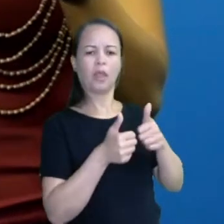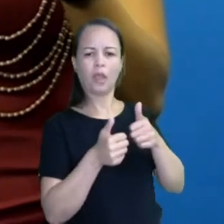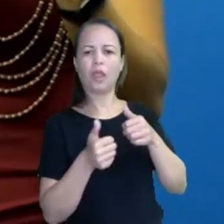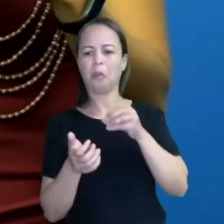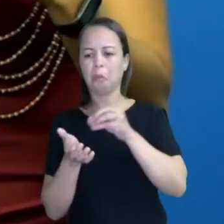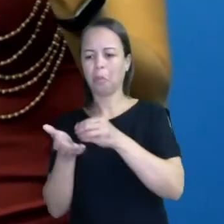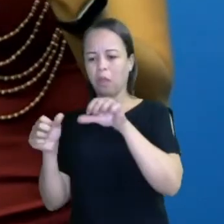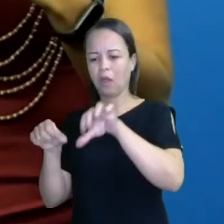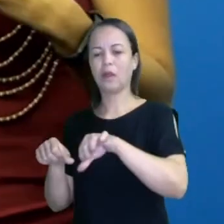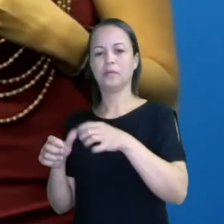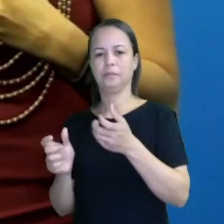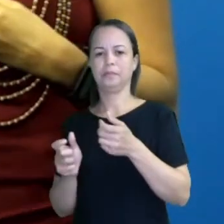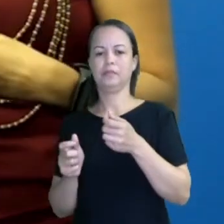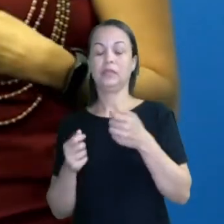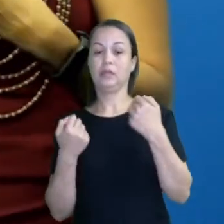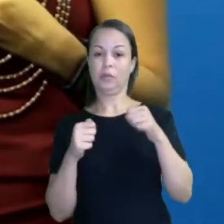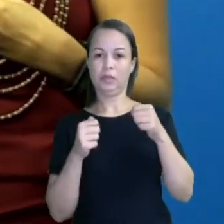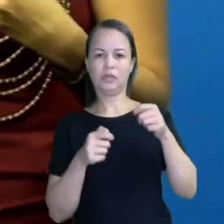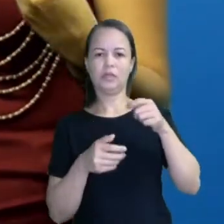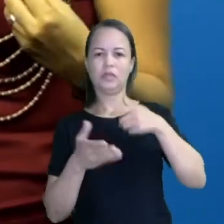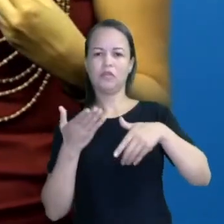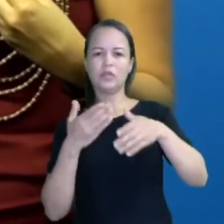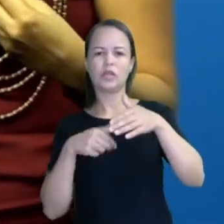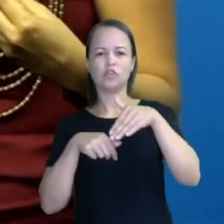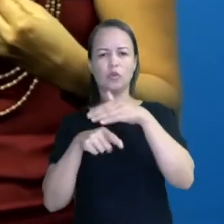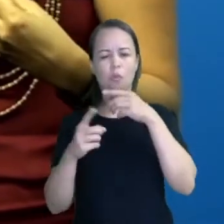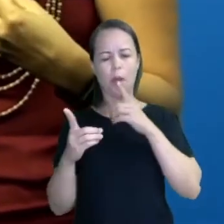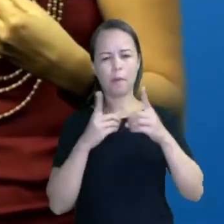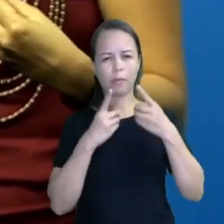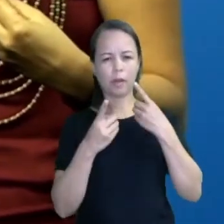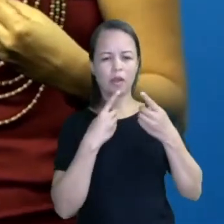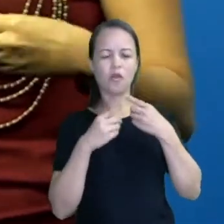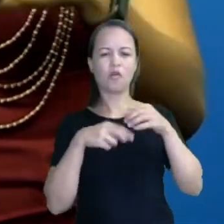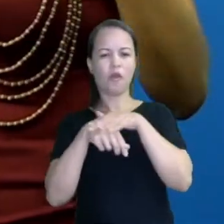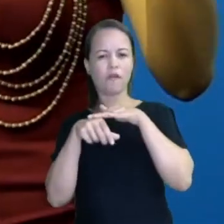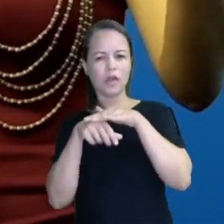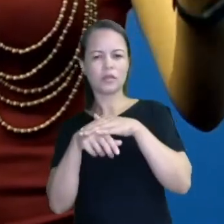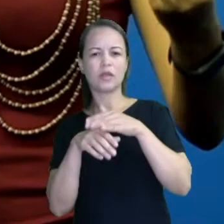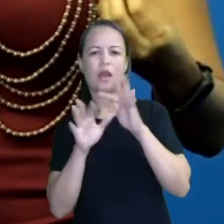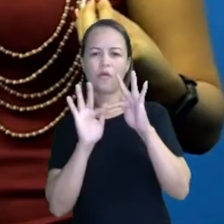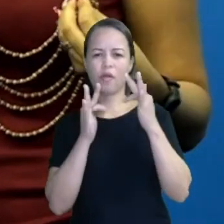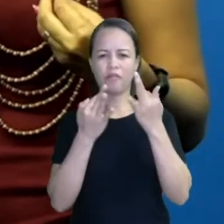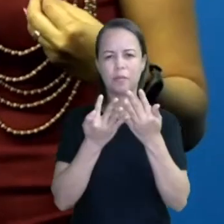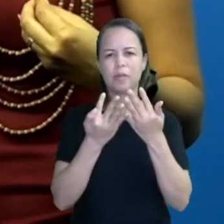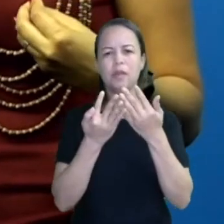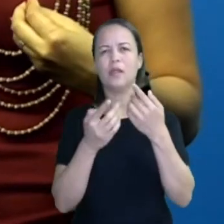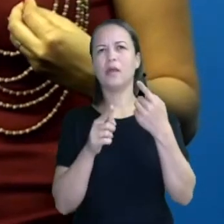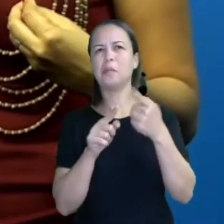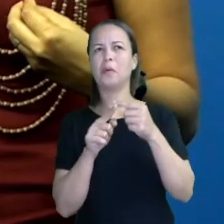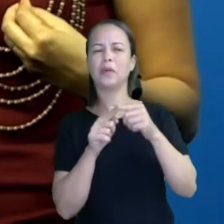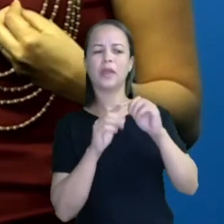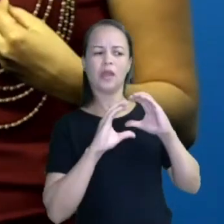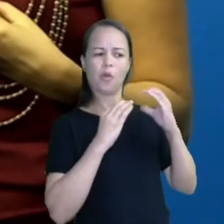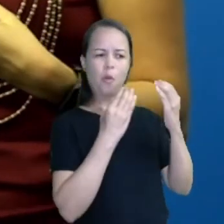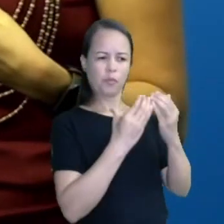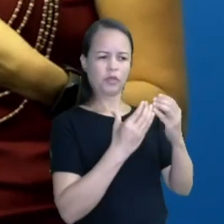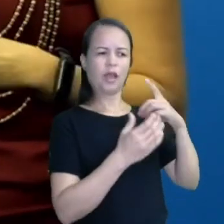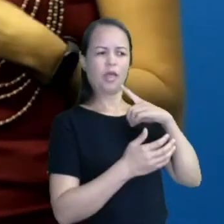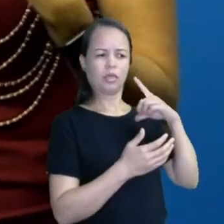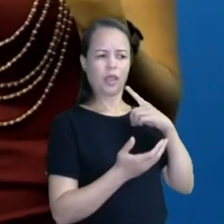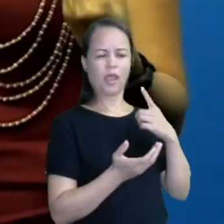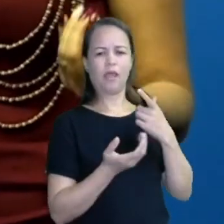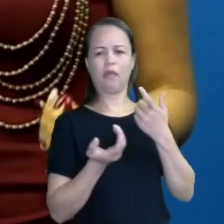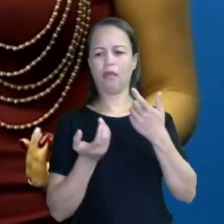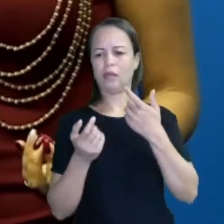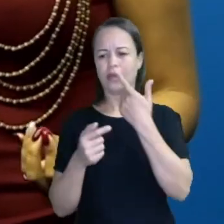sempre conversar e dialogar com os seus pais. Poxa, por que comunidade tal tem e por que a minha comunidade não tem? Por que lá